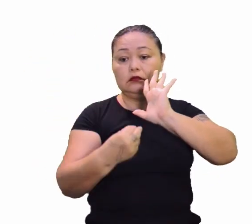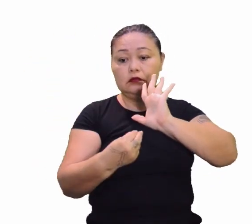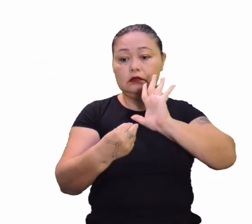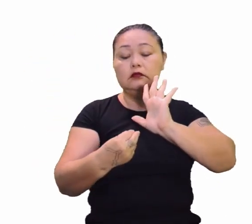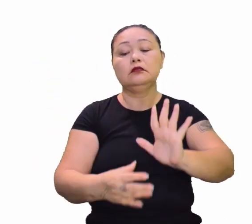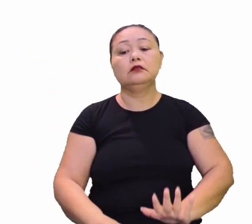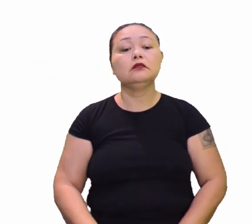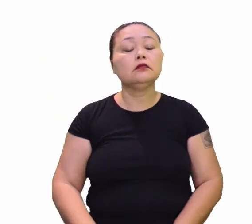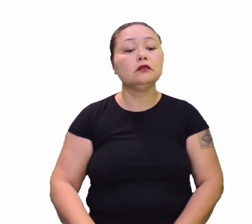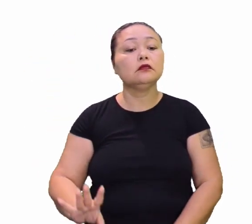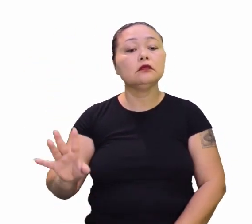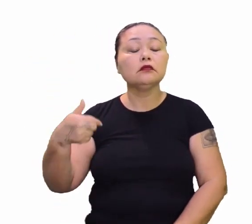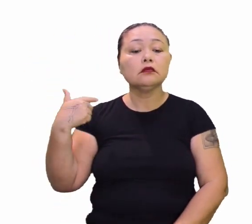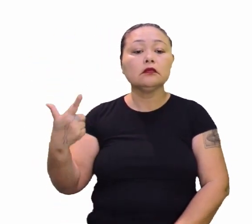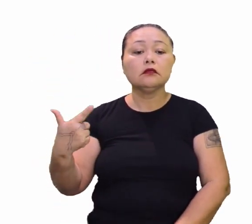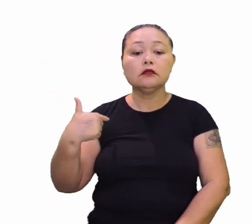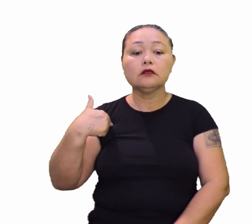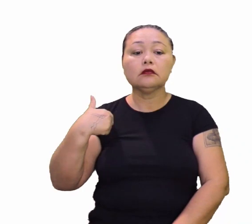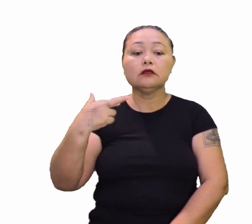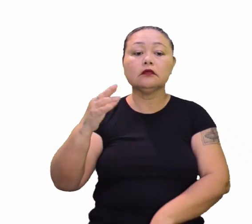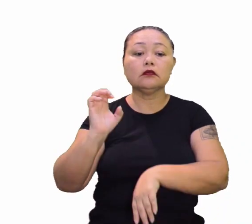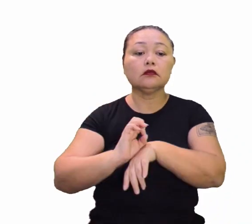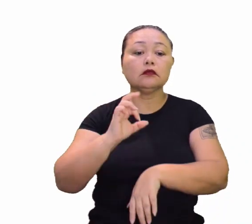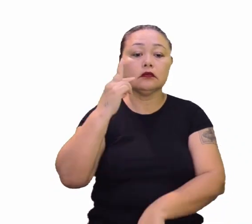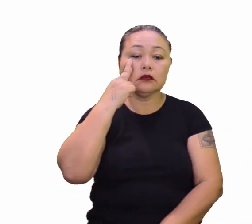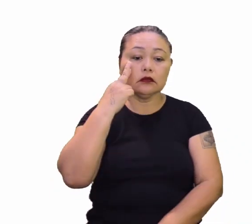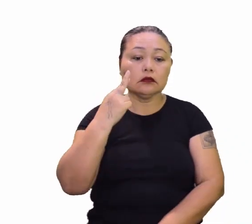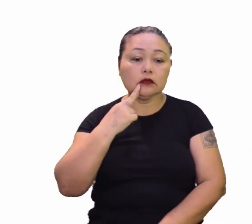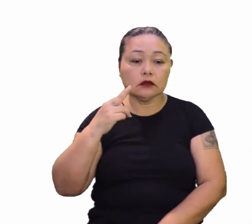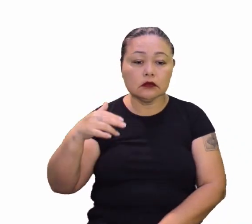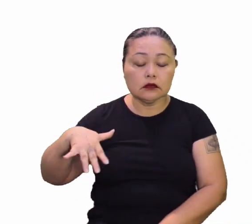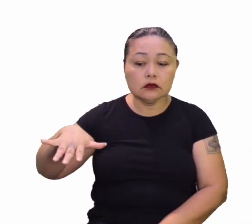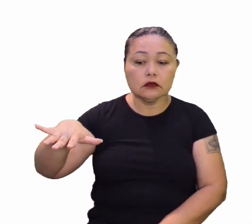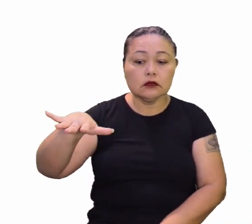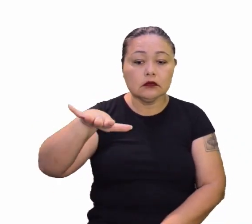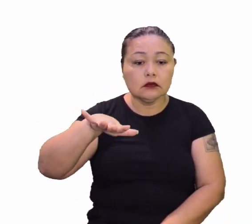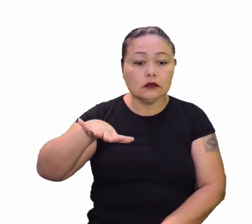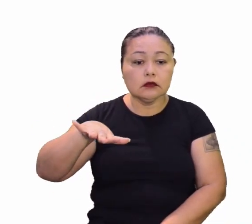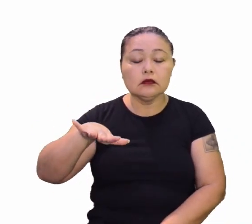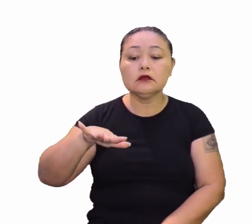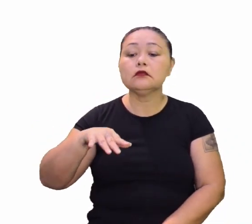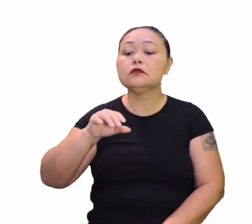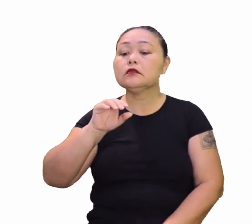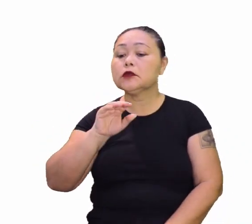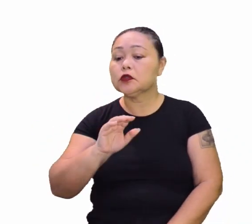em Rondônia a gente consegue observar nessa maior área as terras do